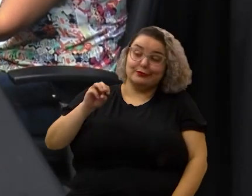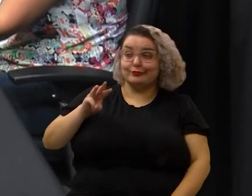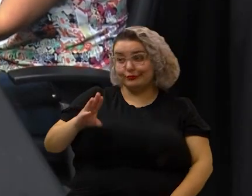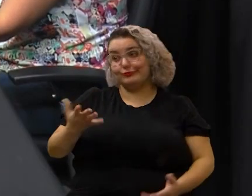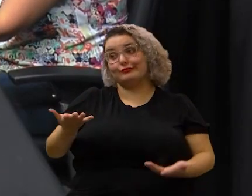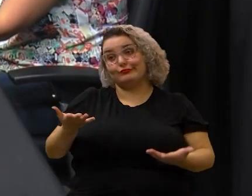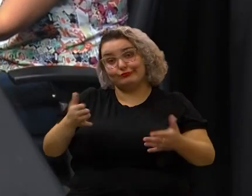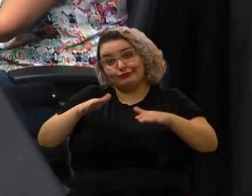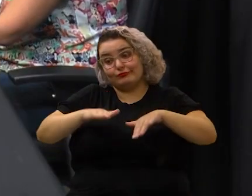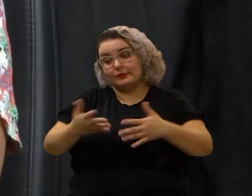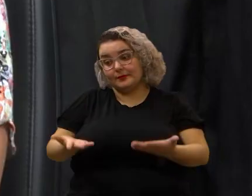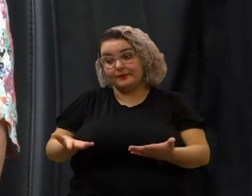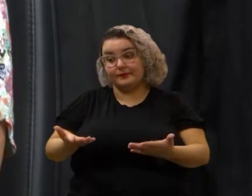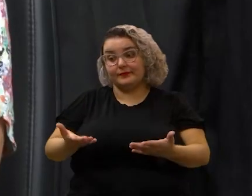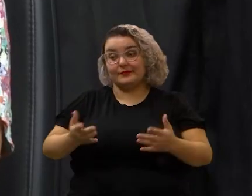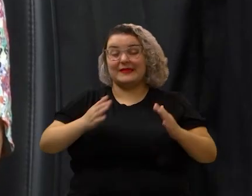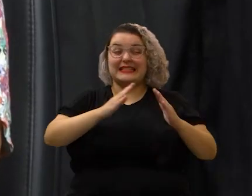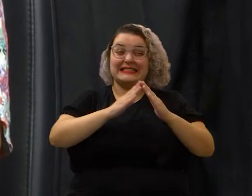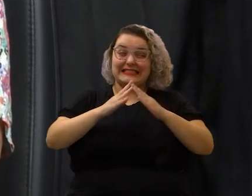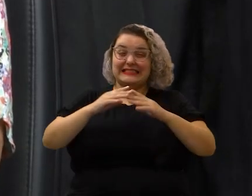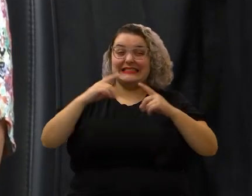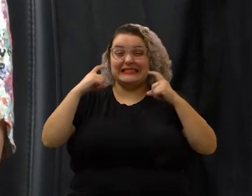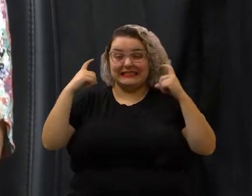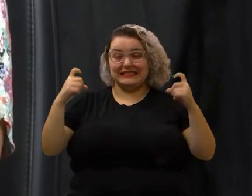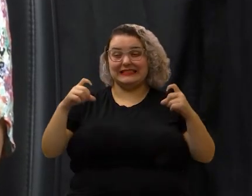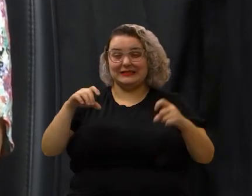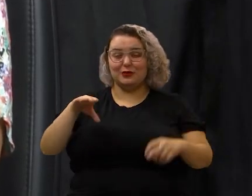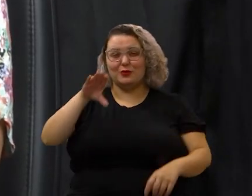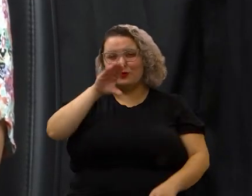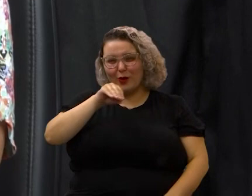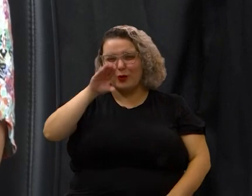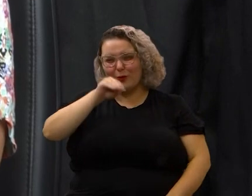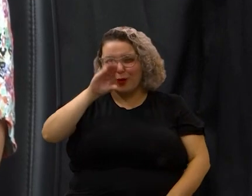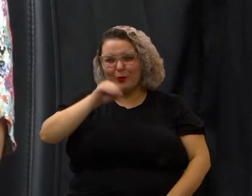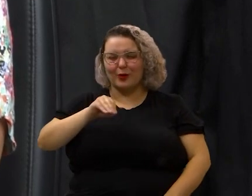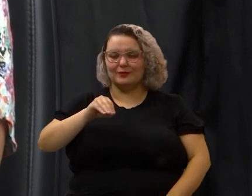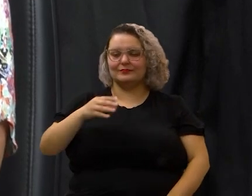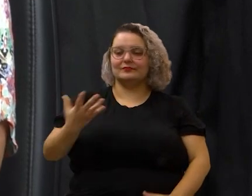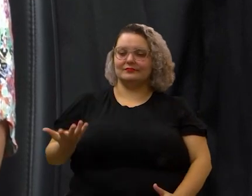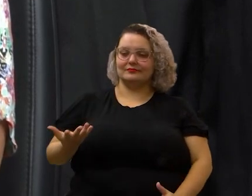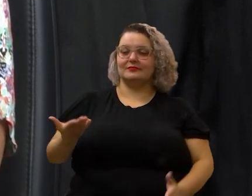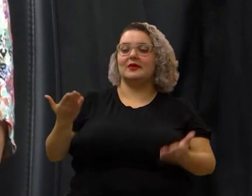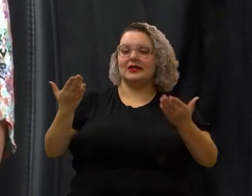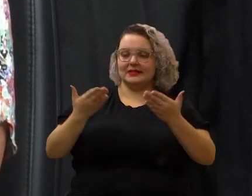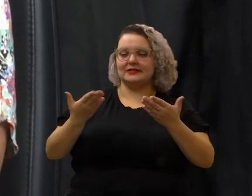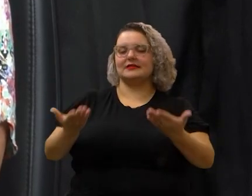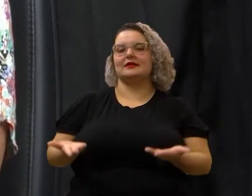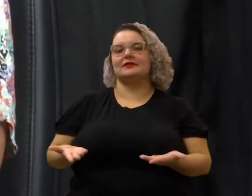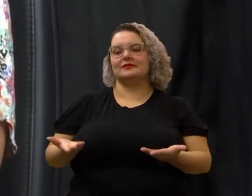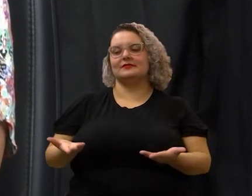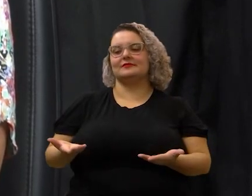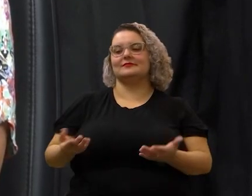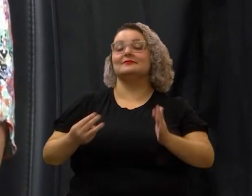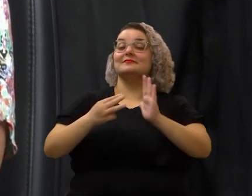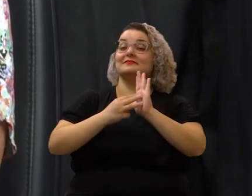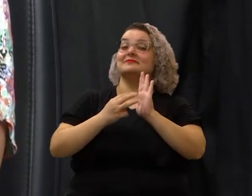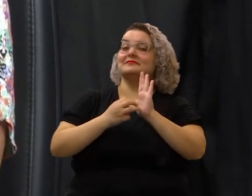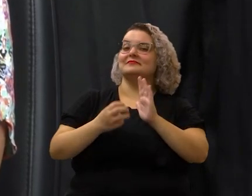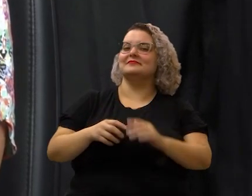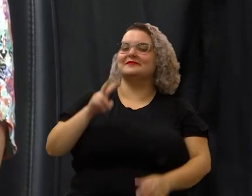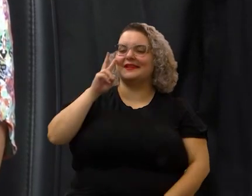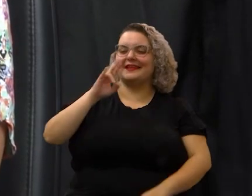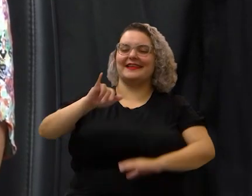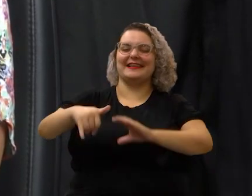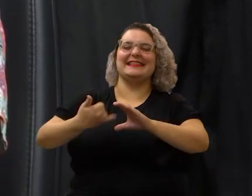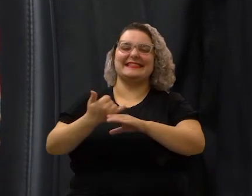lá. E aí, a gente teve umas situações que os vizinhos se incomodaram um pouco por causa dos latidos. Certo. Mas eu agora estou com um método aí que